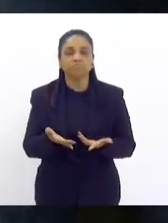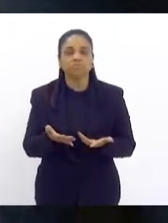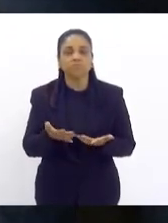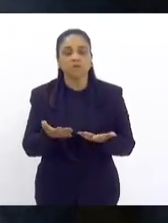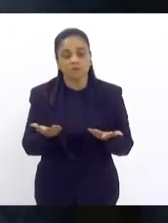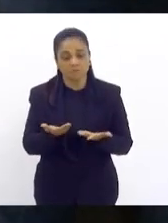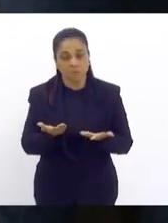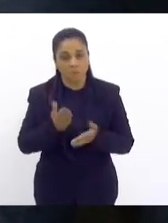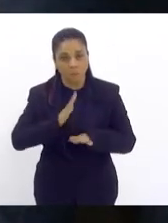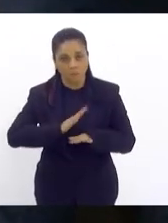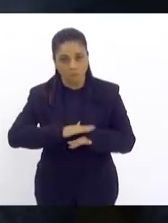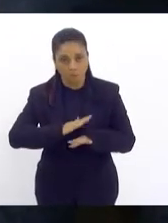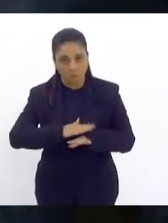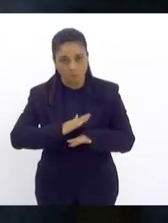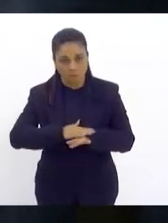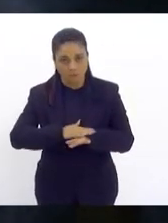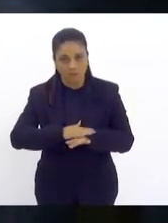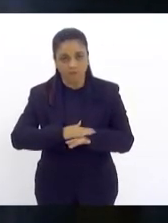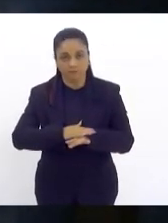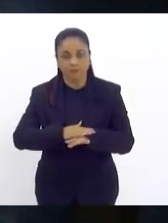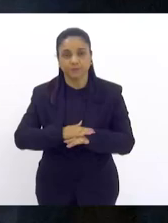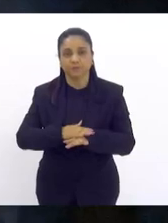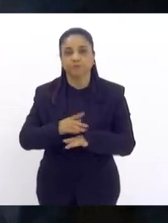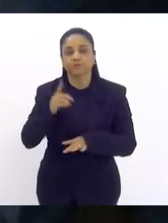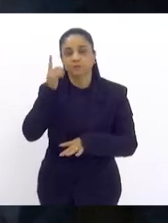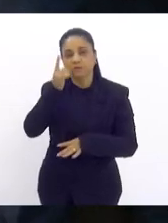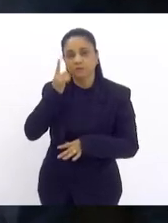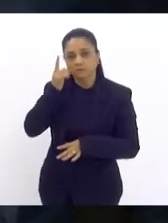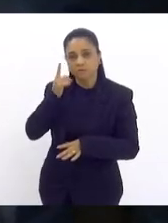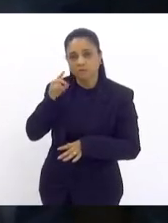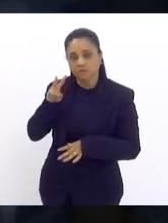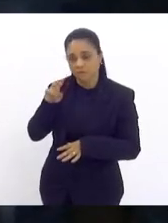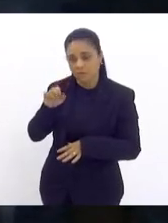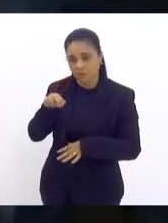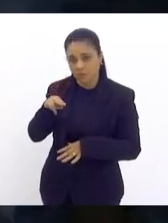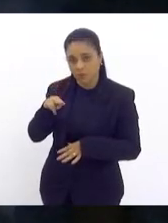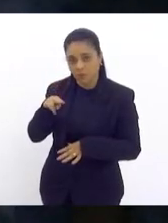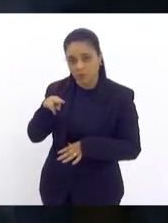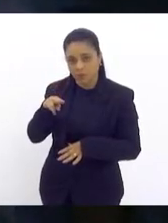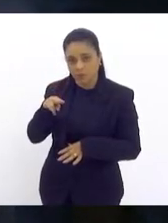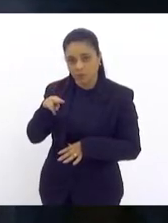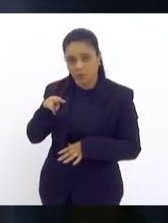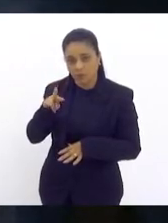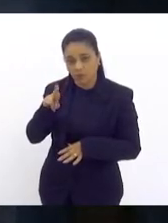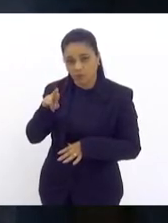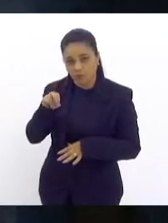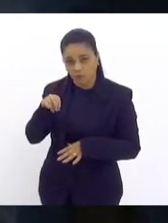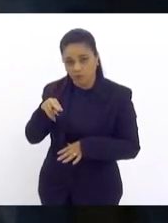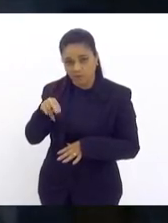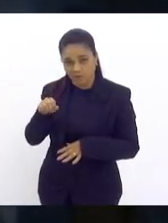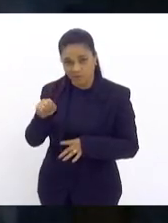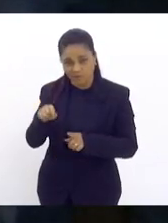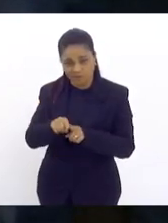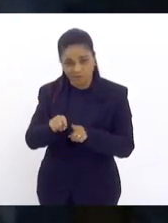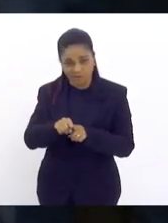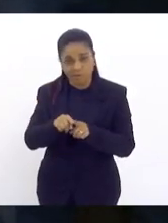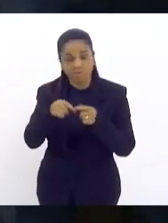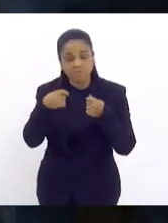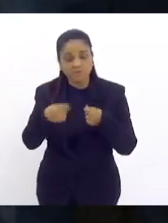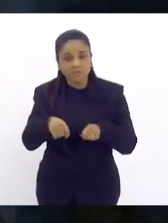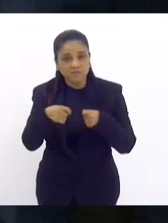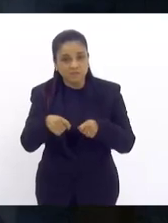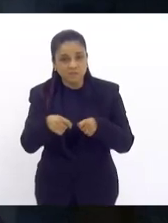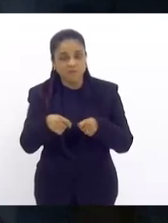pedir venha a deputada Verônica Lima porque nós estamos nós precisamos tratar as questões